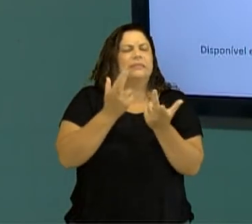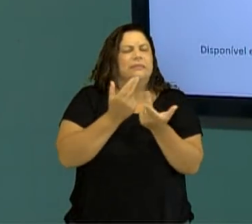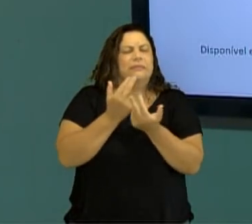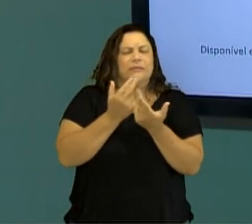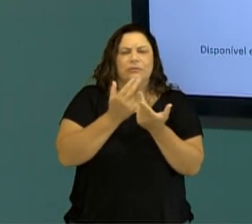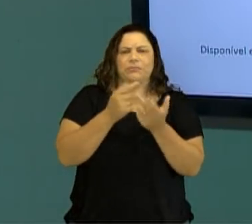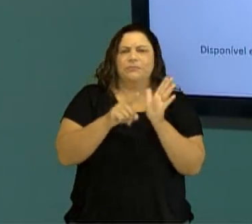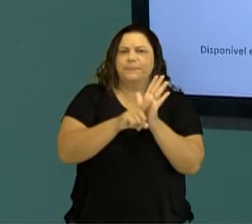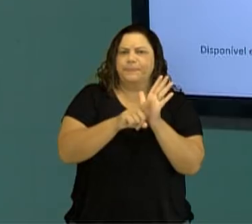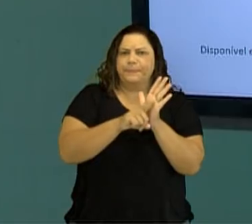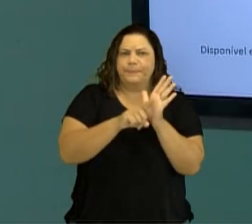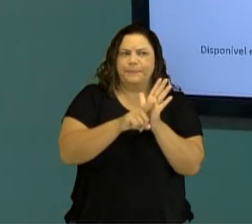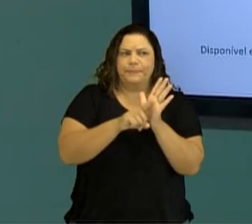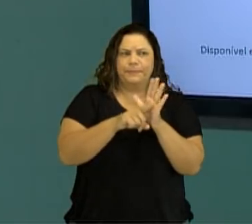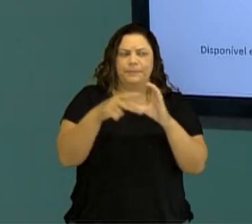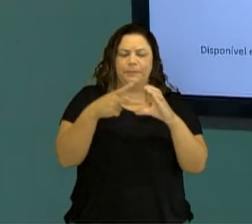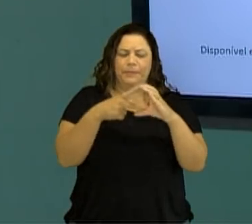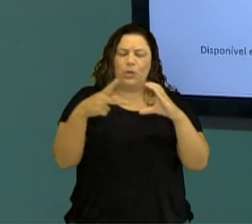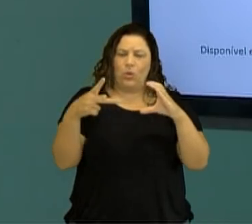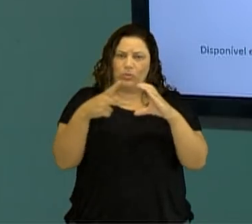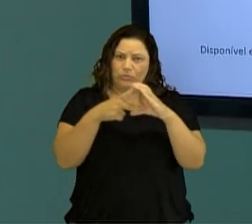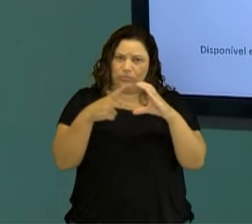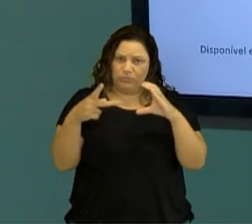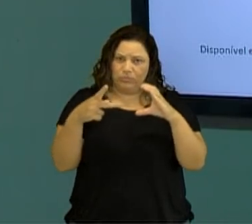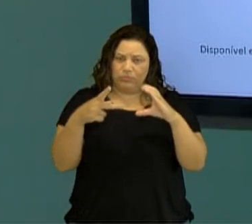seja, prótons